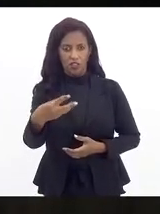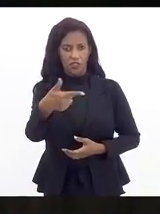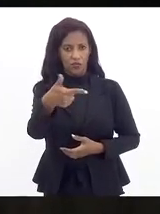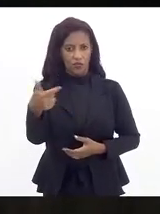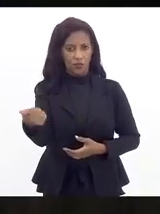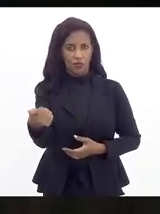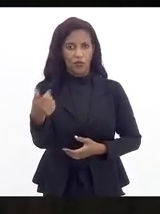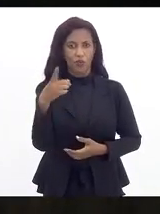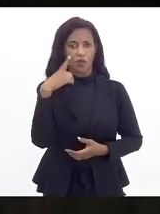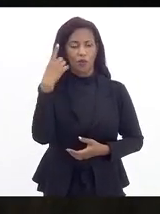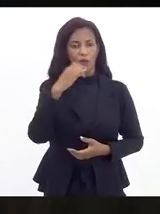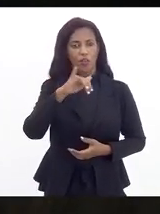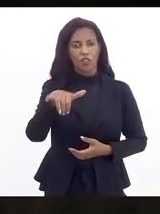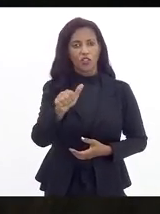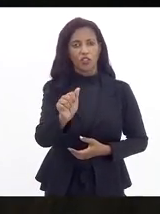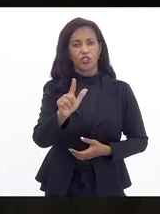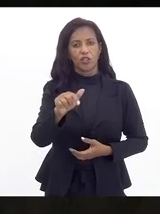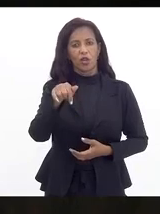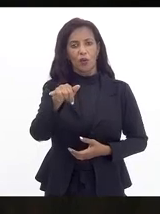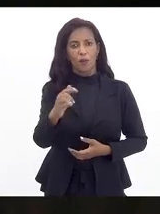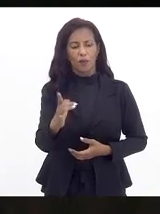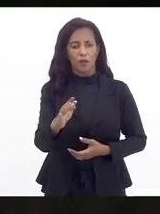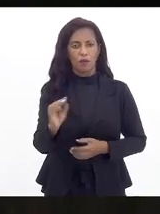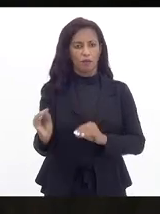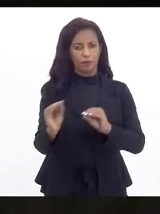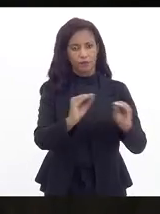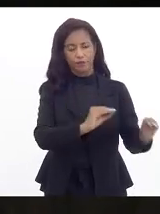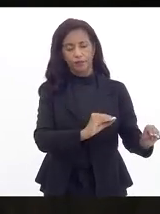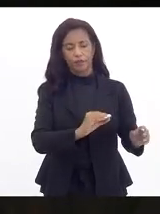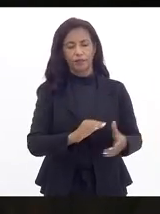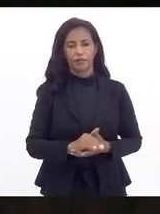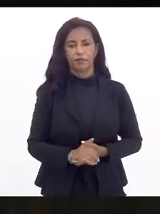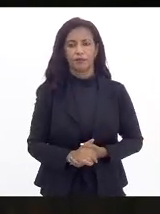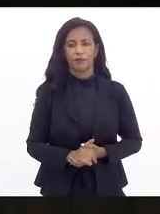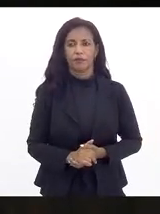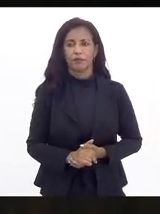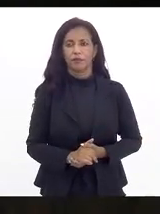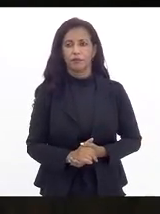4873-21, deputado Jaume. Senhores que aprovam, permaneçam como estão, aprovados.